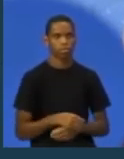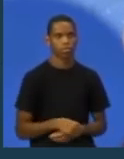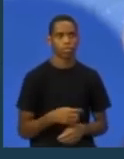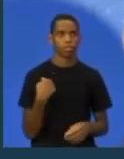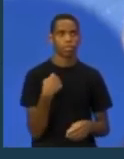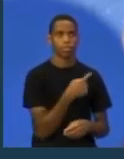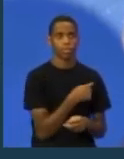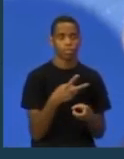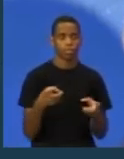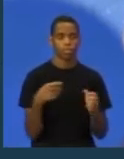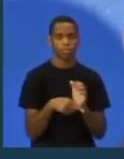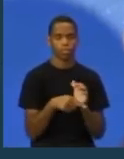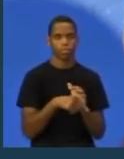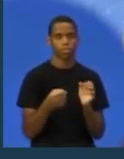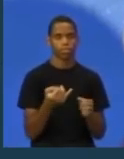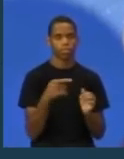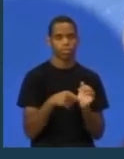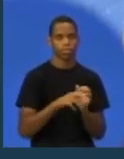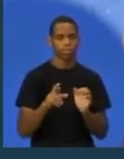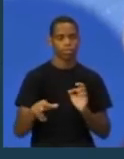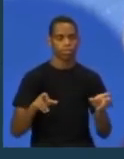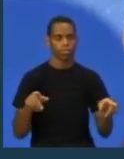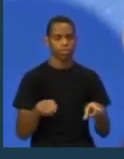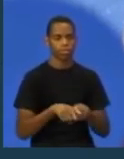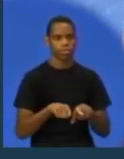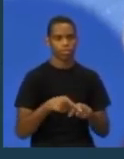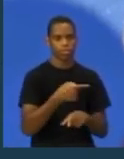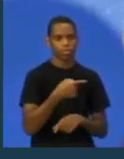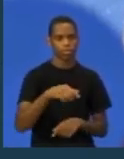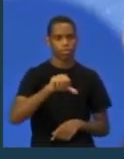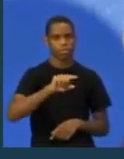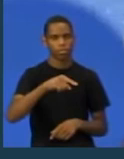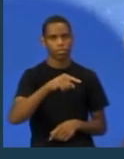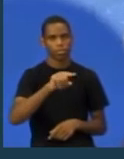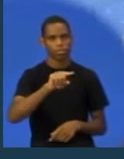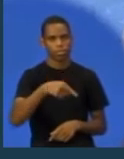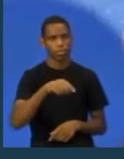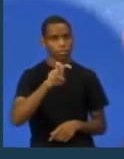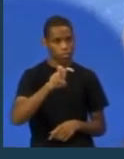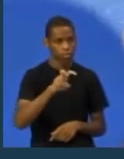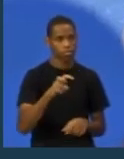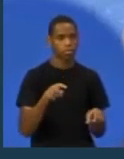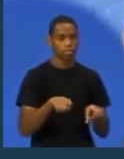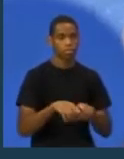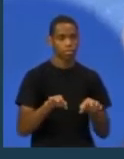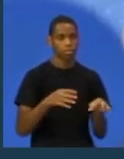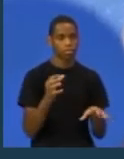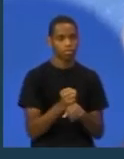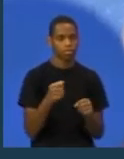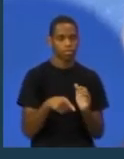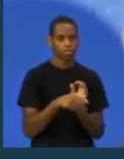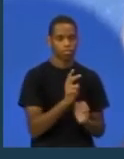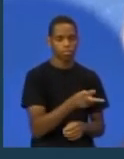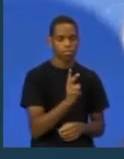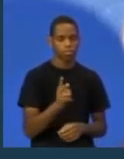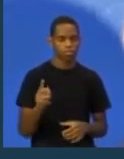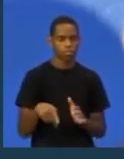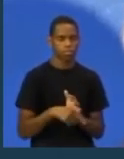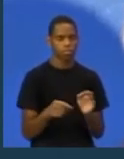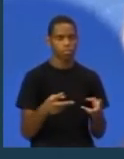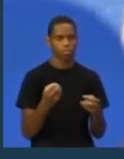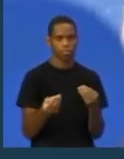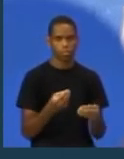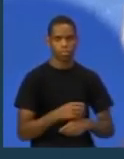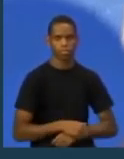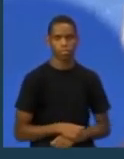aí nós encontramos o valor ali de diferença, menos 9,5. E assim é feito sucessivamente em cada uma das